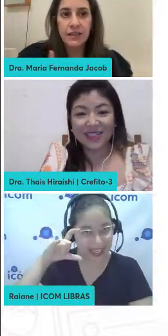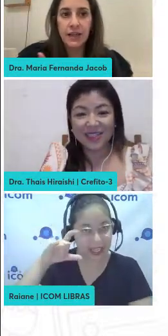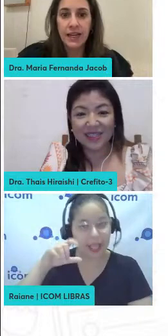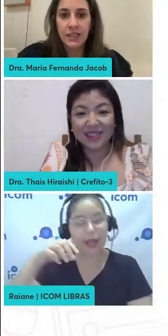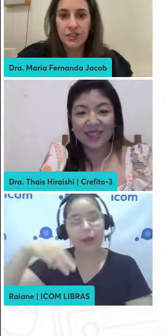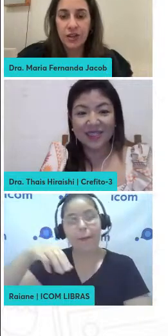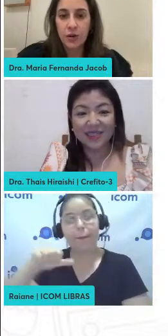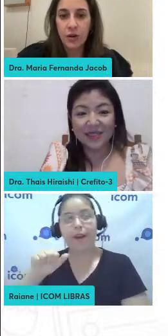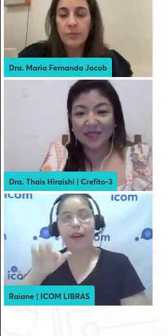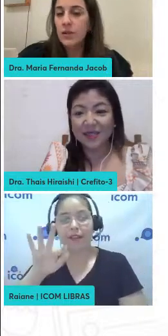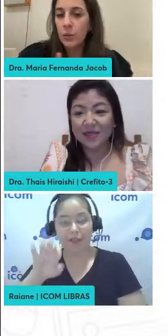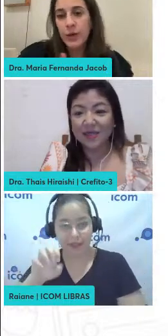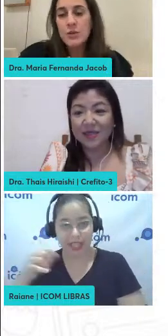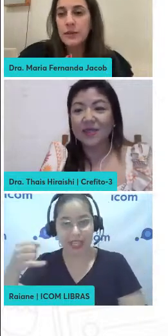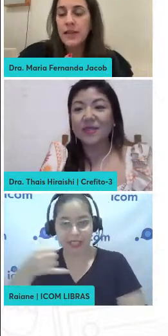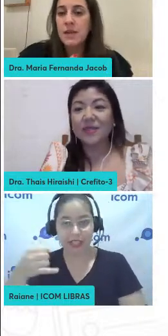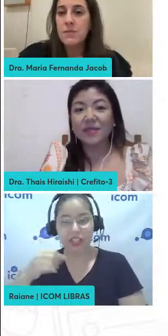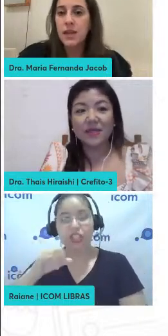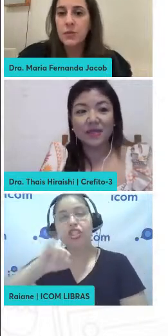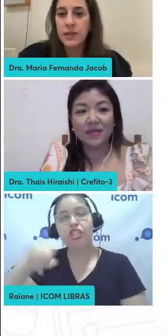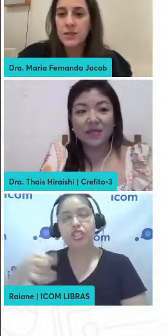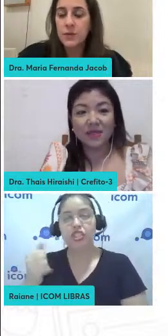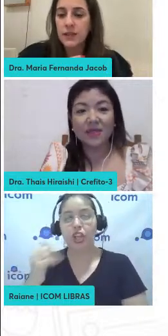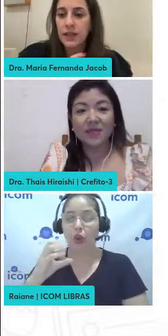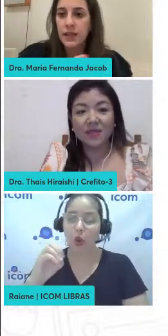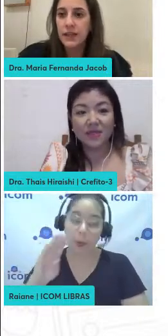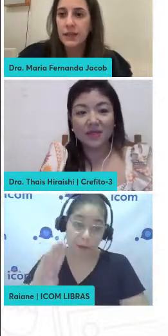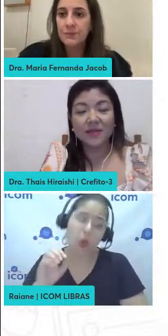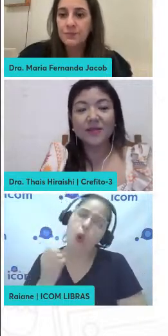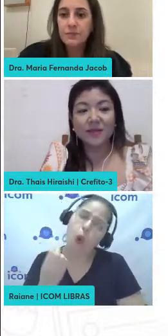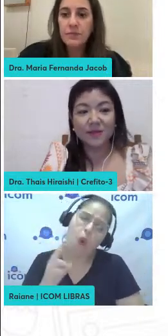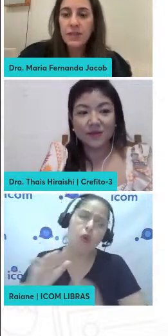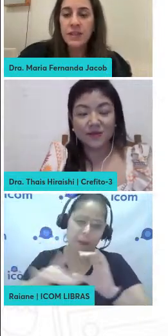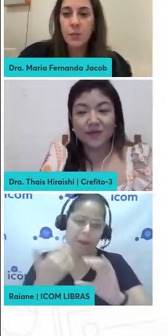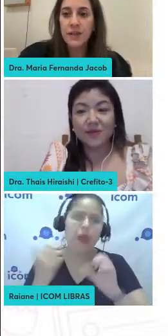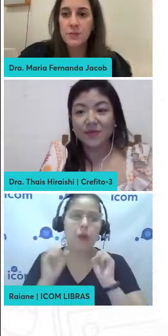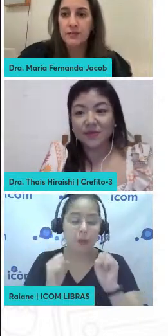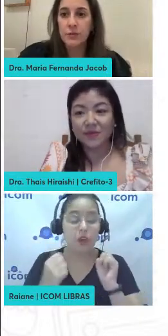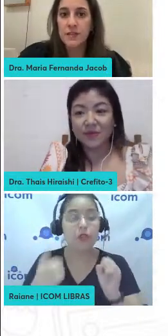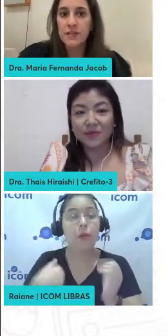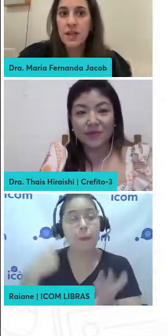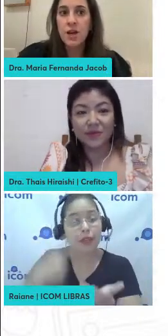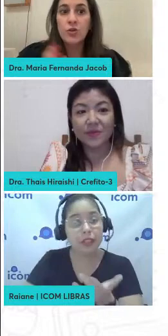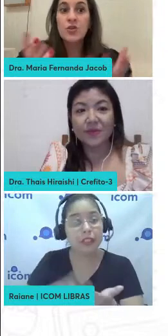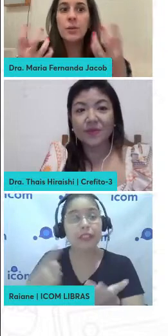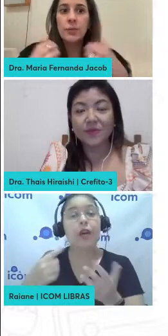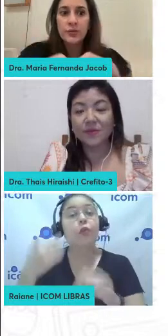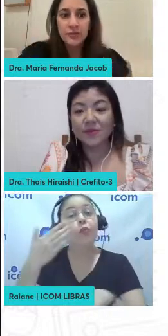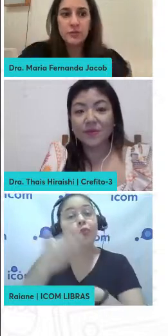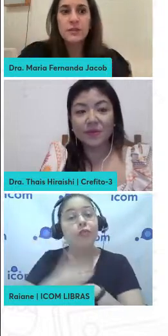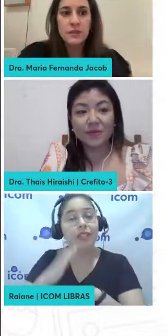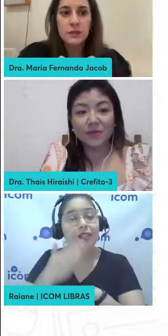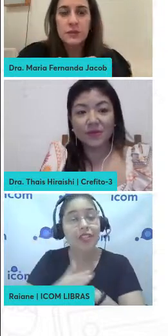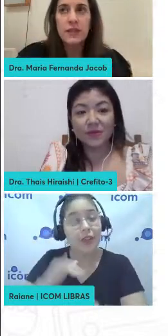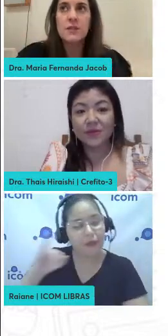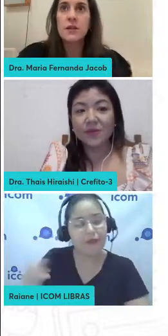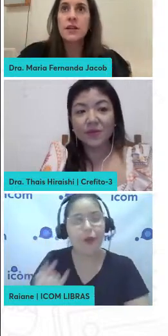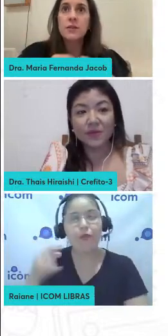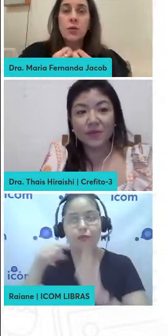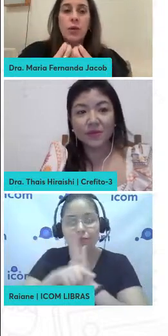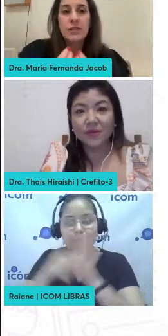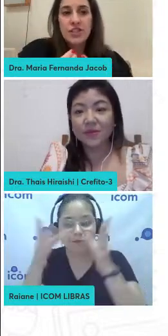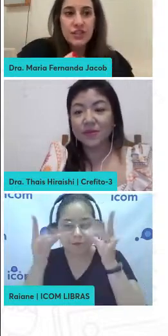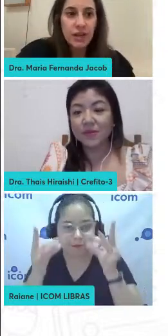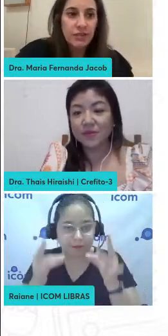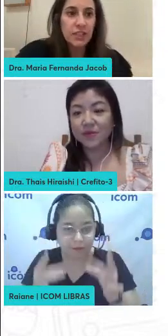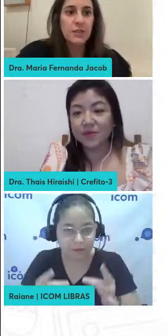Mafê_Jacob, ou pode mandar e-mail mesmo que tem aqui. que eu passo para vocês, onde eu aprofundo esses conceitos.